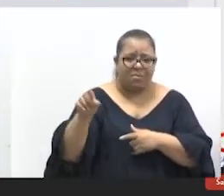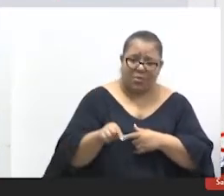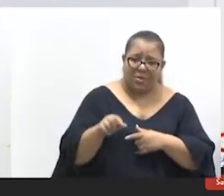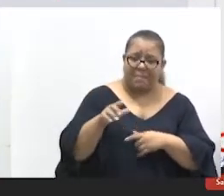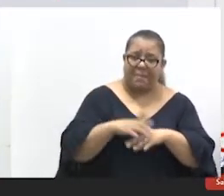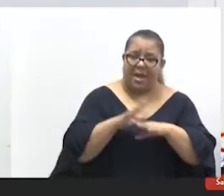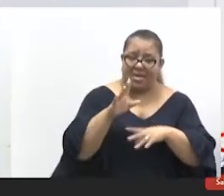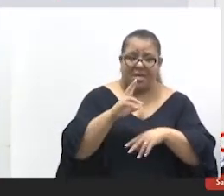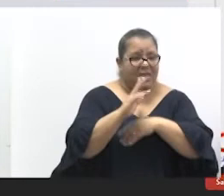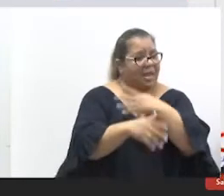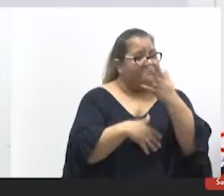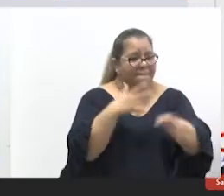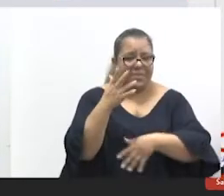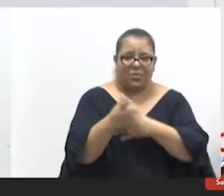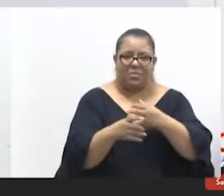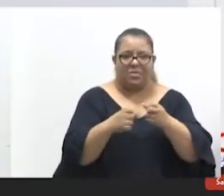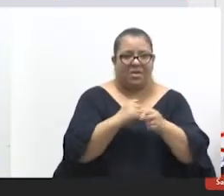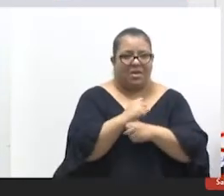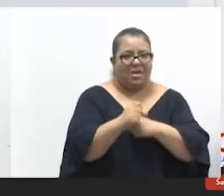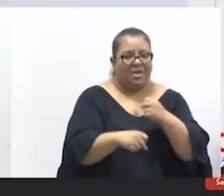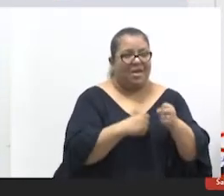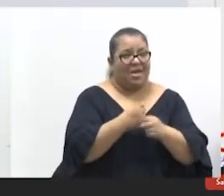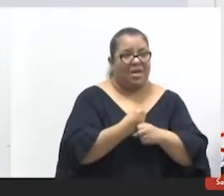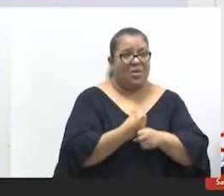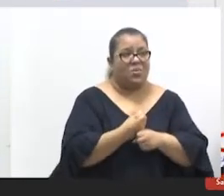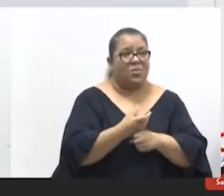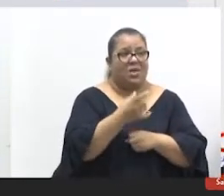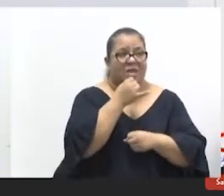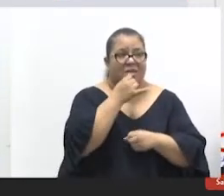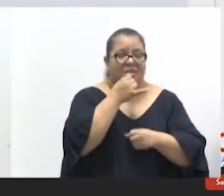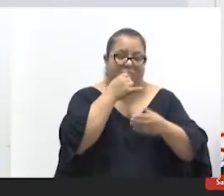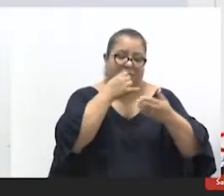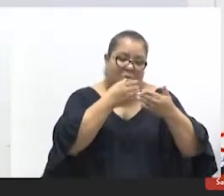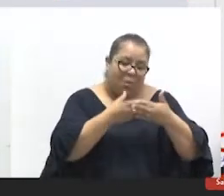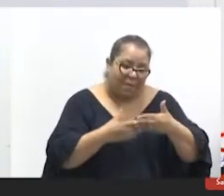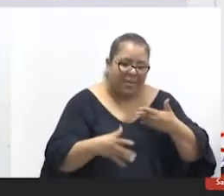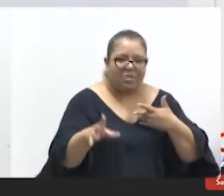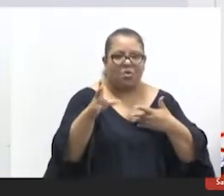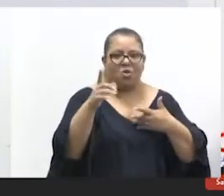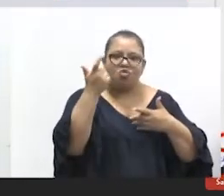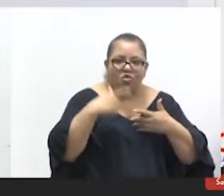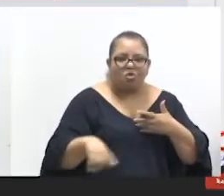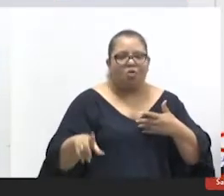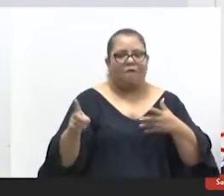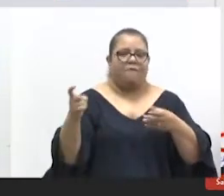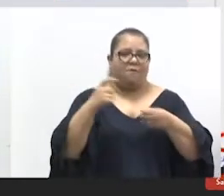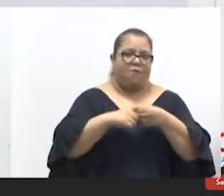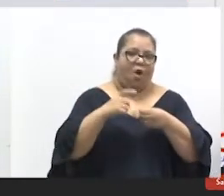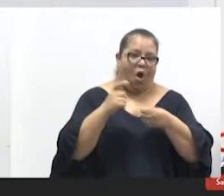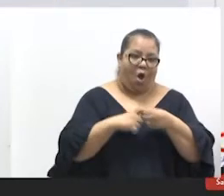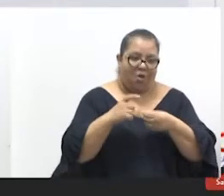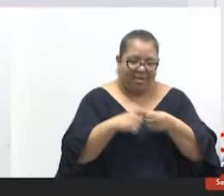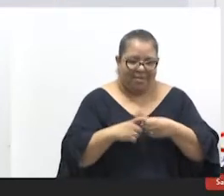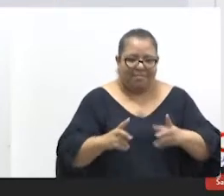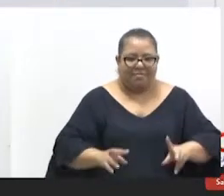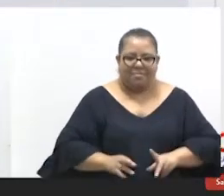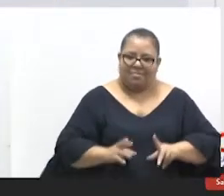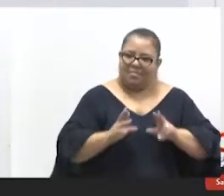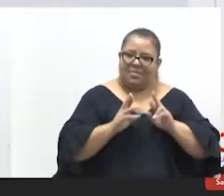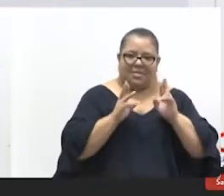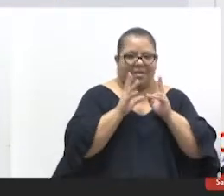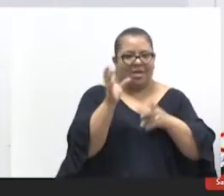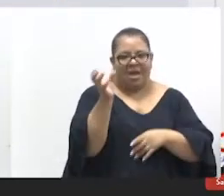percebe depois que 2021, segundo semestre em diante, teve uma retomada num ritmo